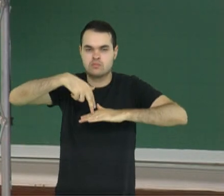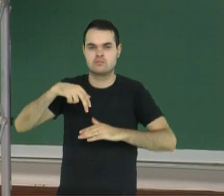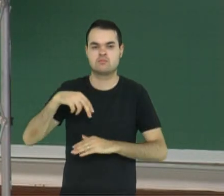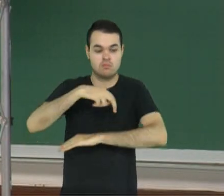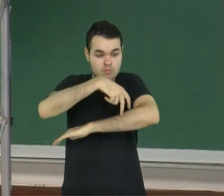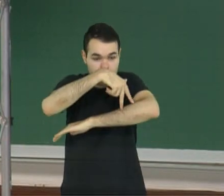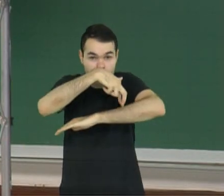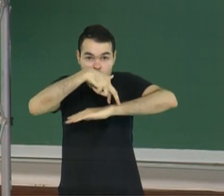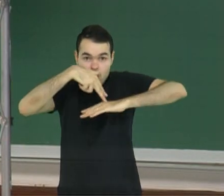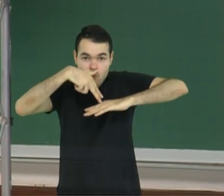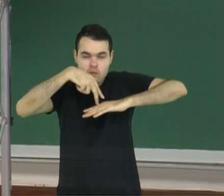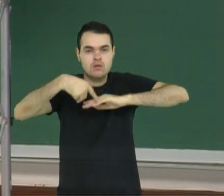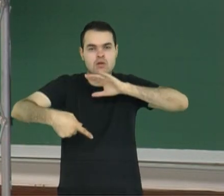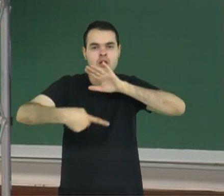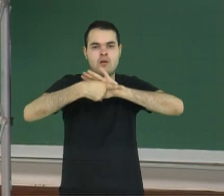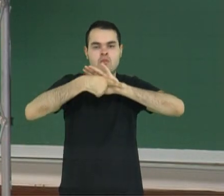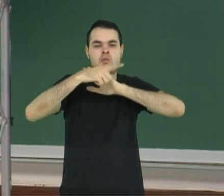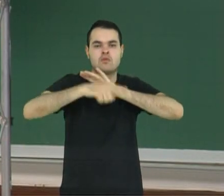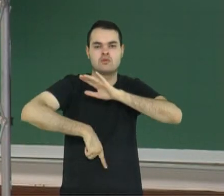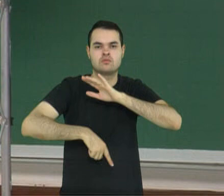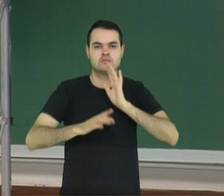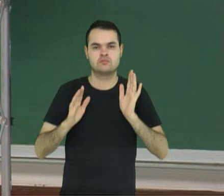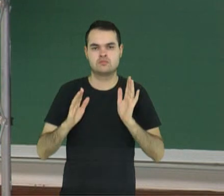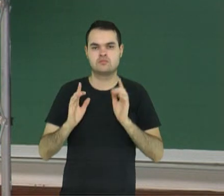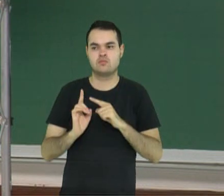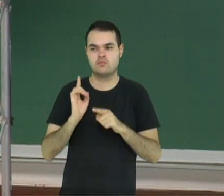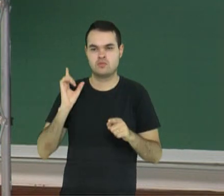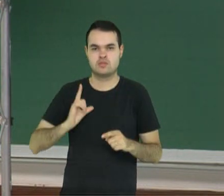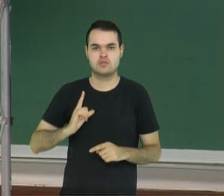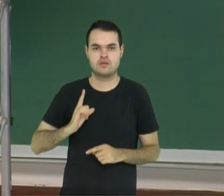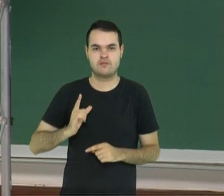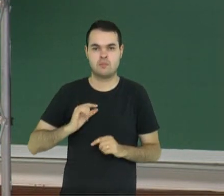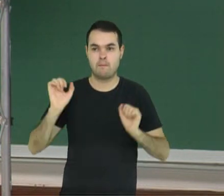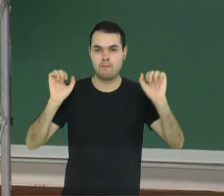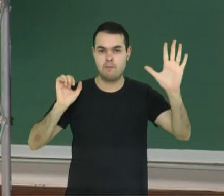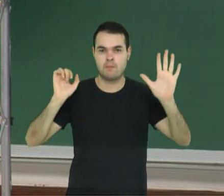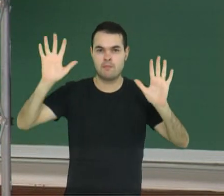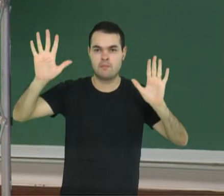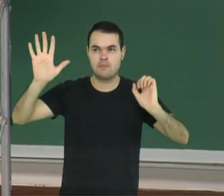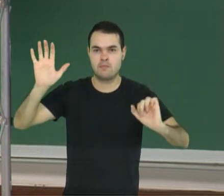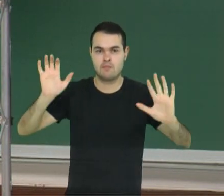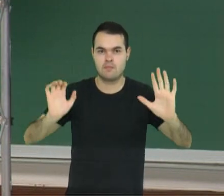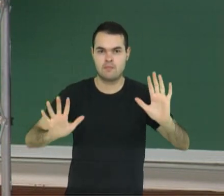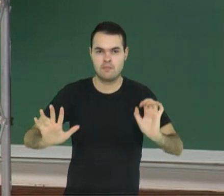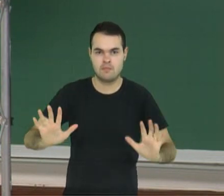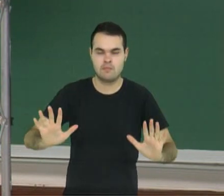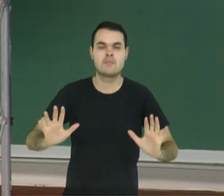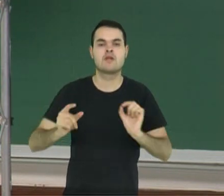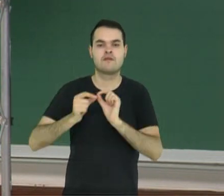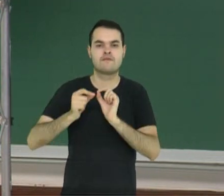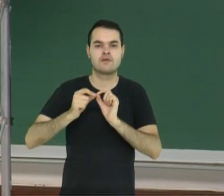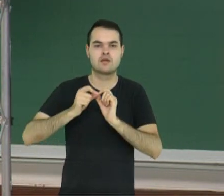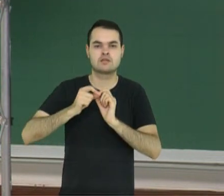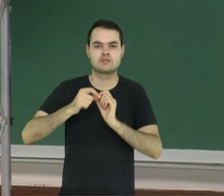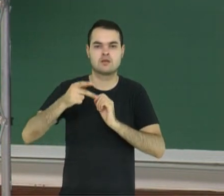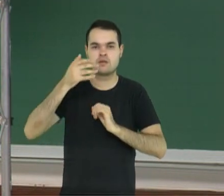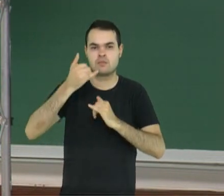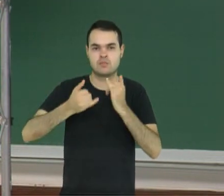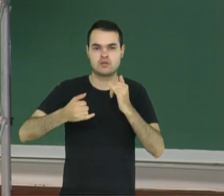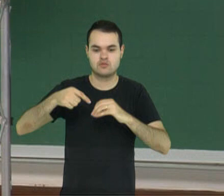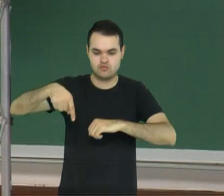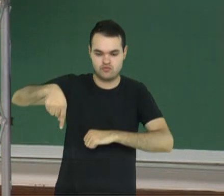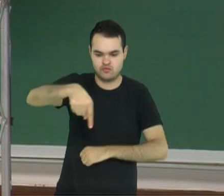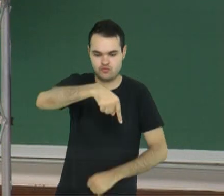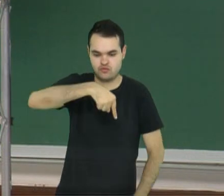Moonwalk foi um passo feito por Marcel Marceau, que foi um mímico, e ele fez um movimento que a pessoa anda em